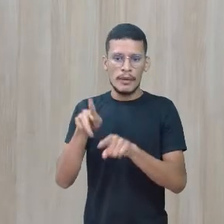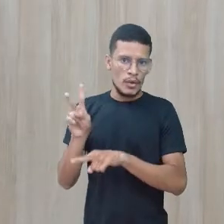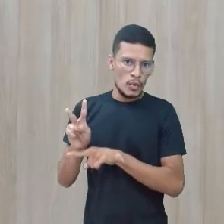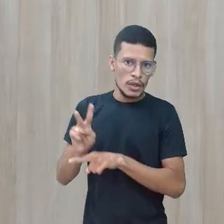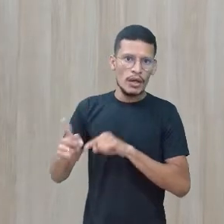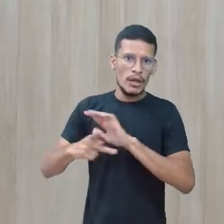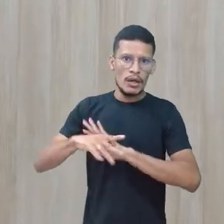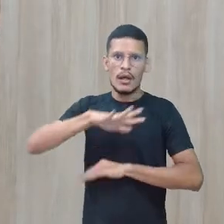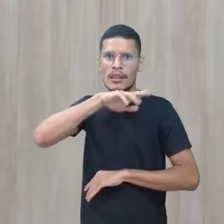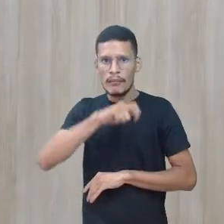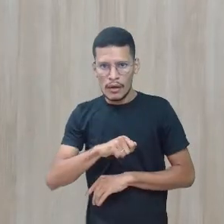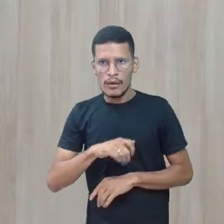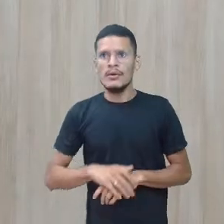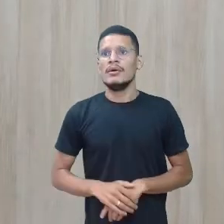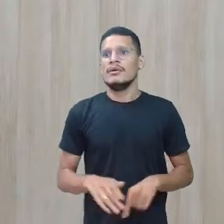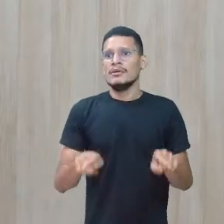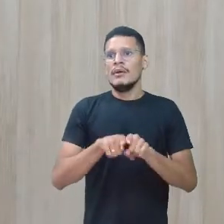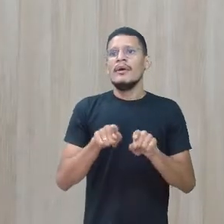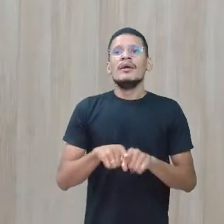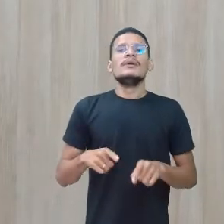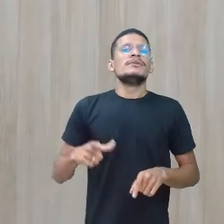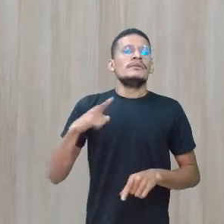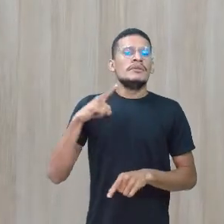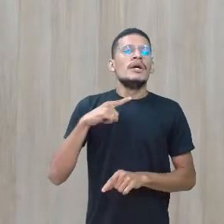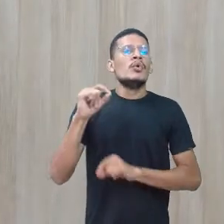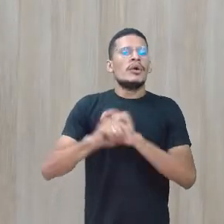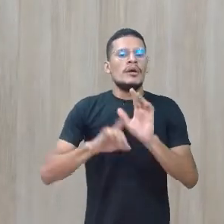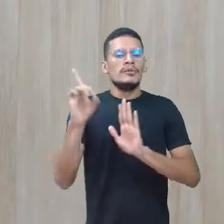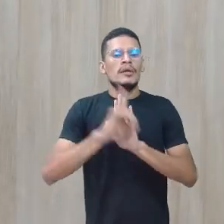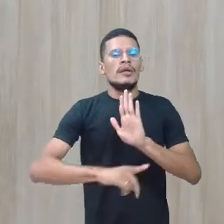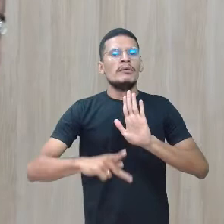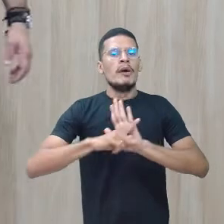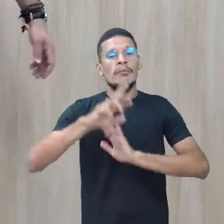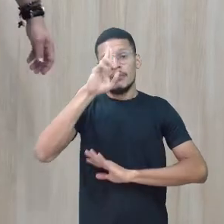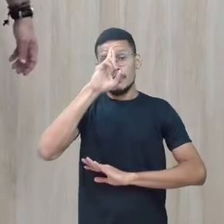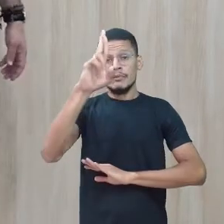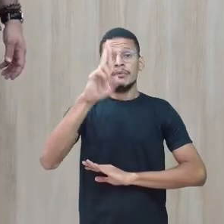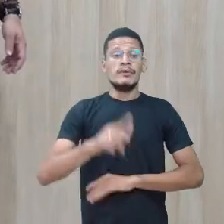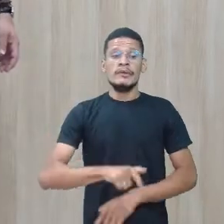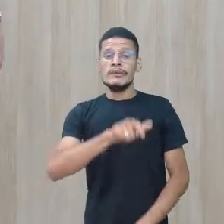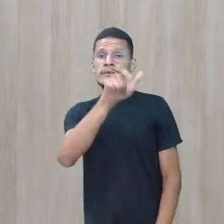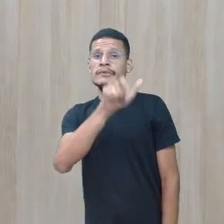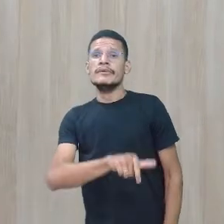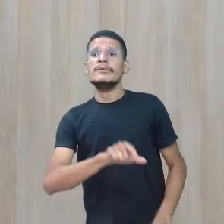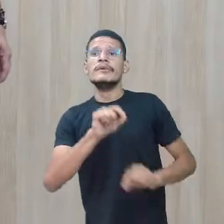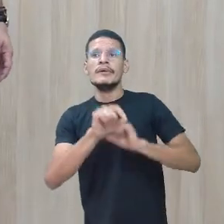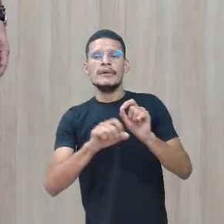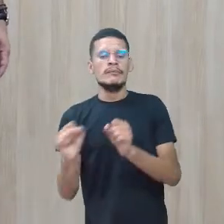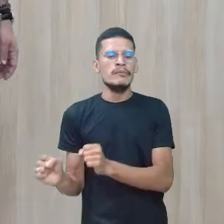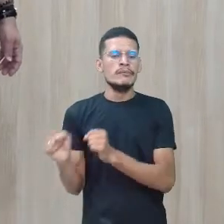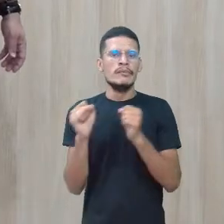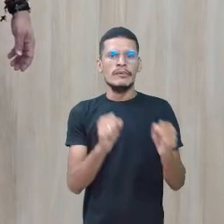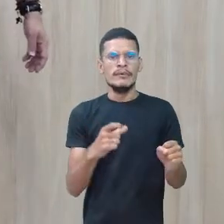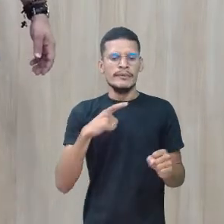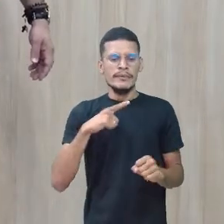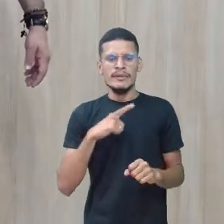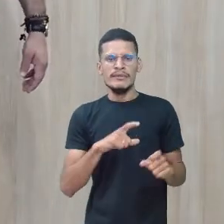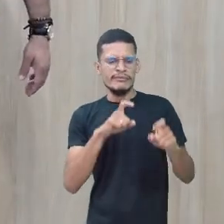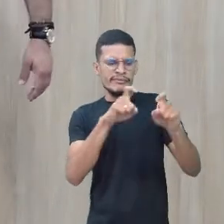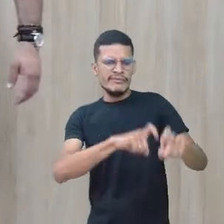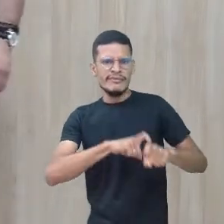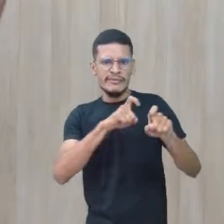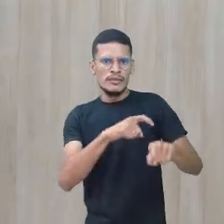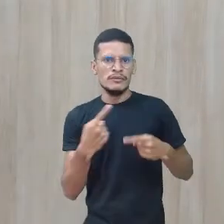ali para o animal. Gozavam aí de direitos senhoriais, ou seja, eles tinham poder, né, sobre os camponeses,